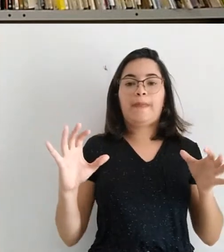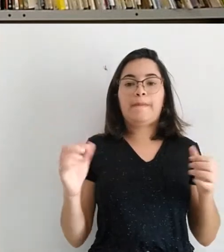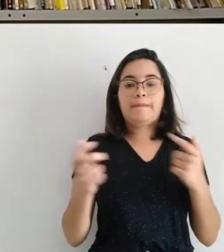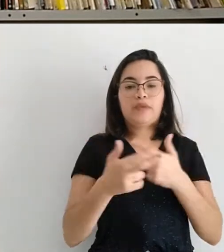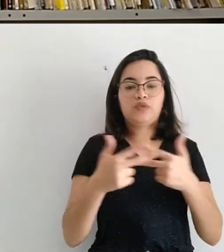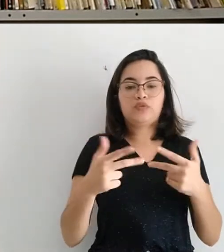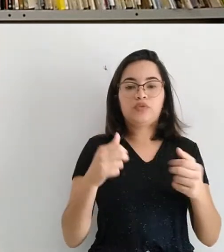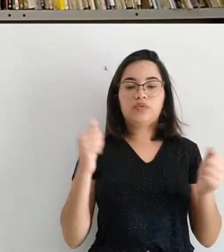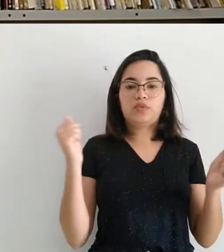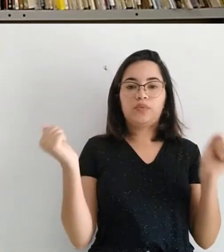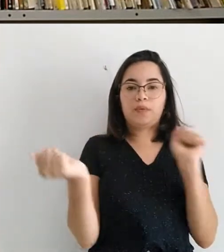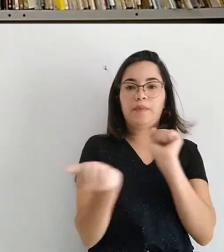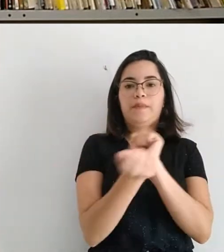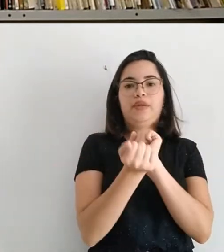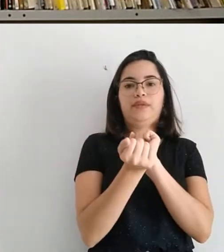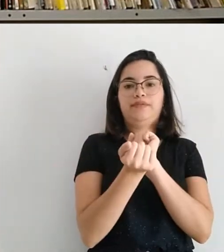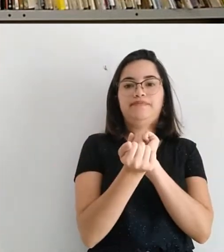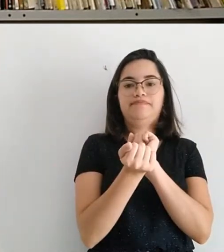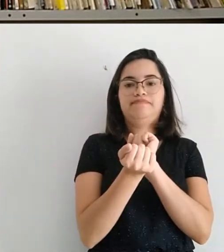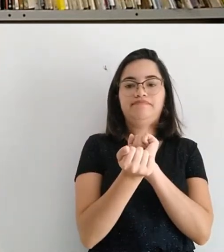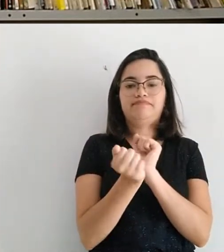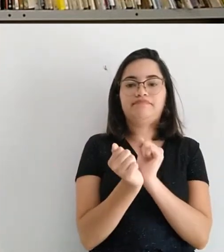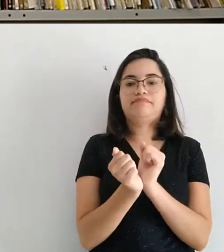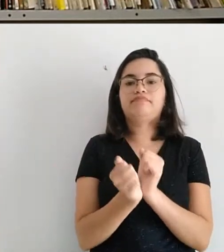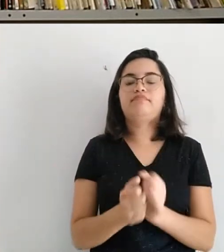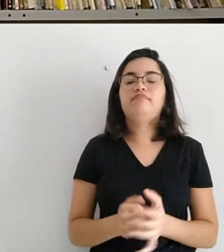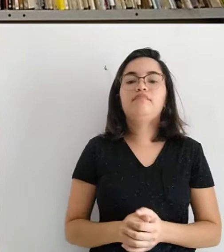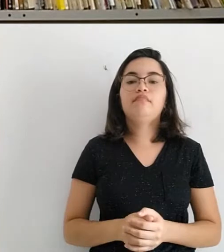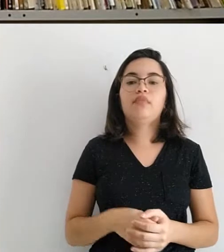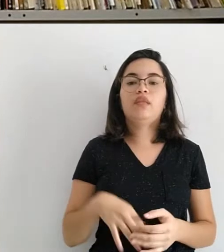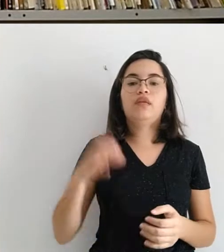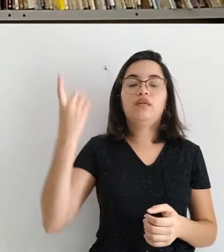nos aprisiona. E Deus,